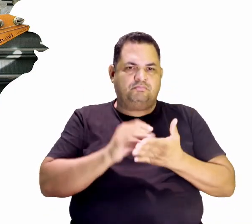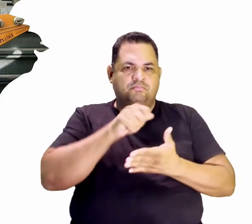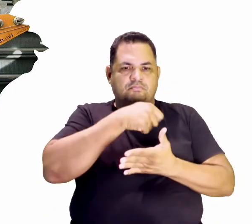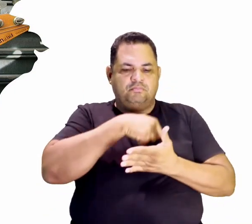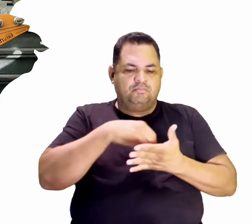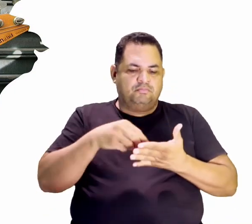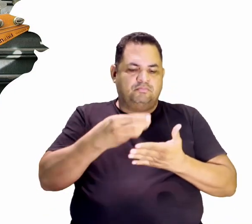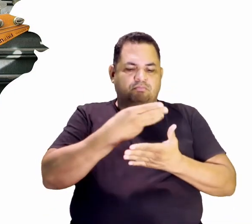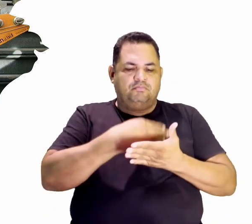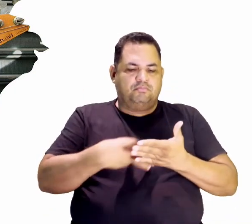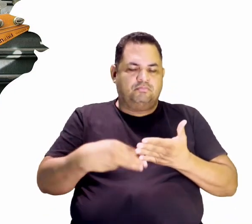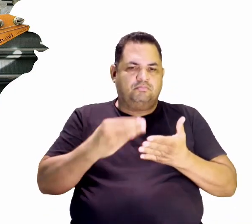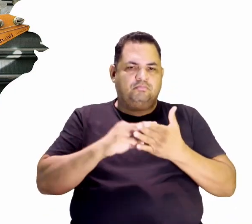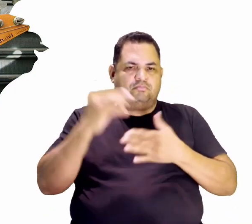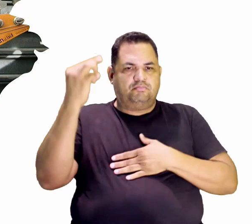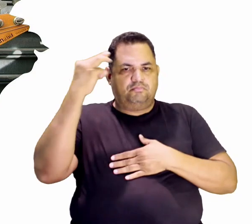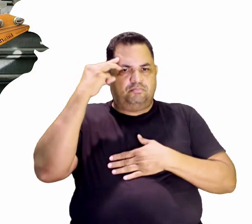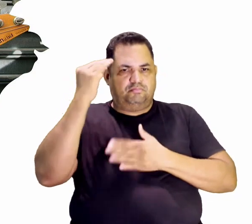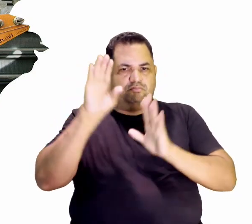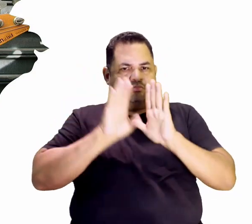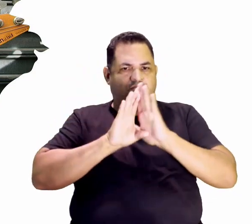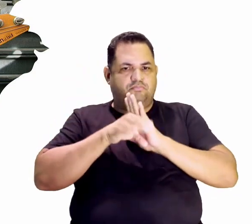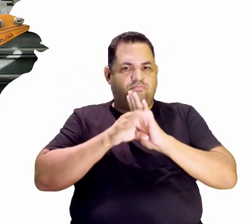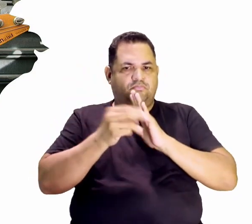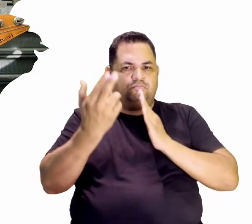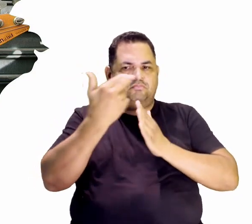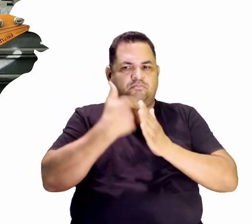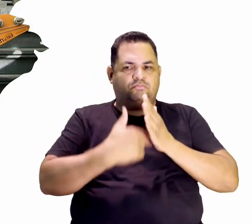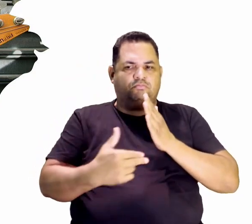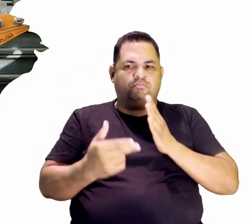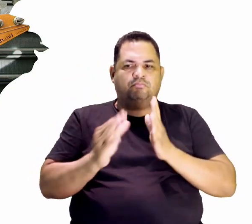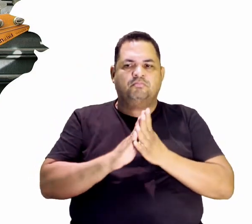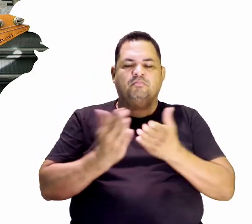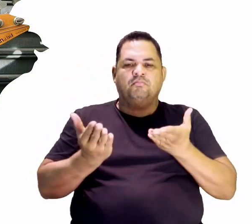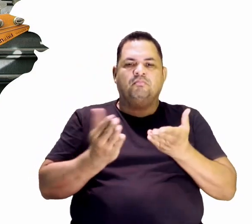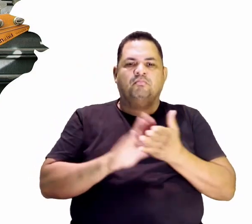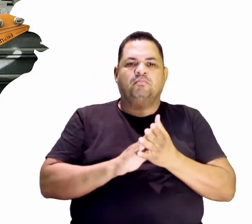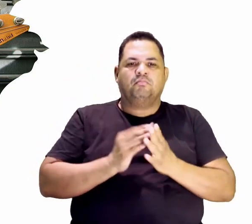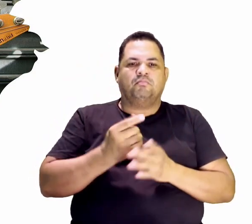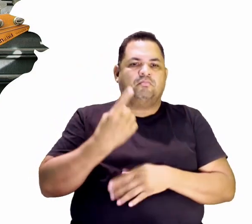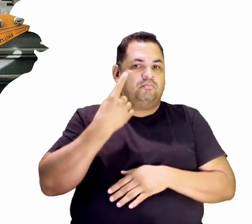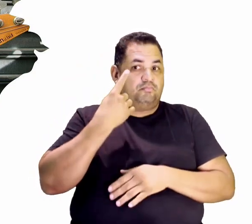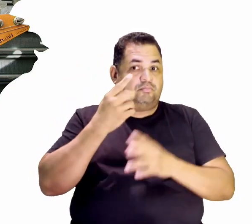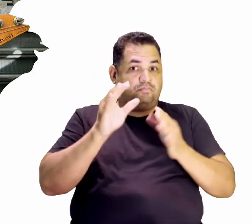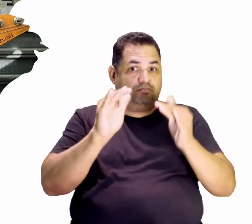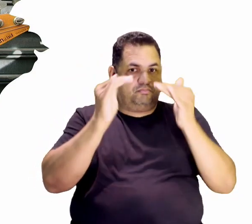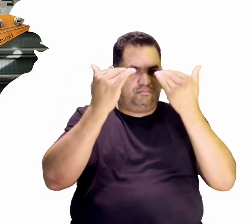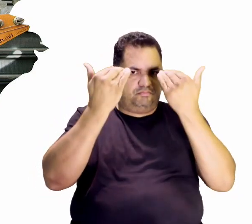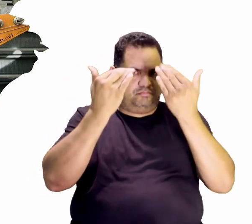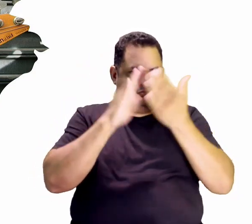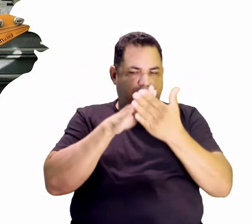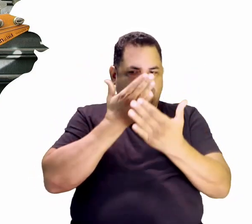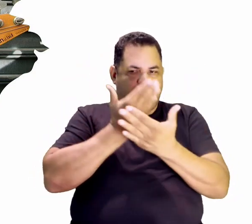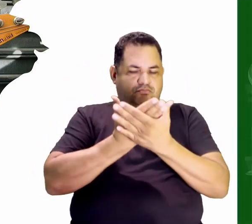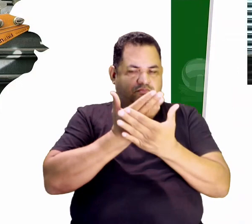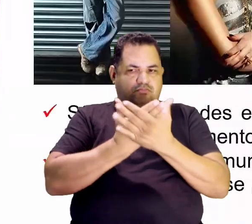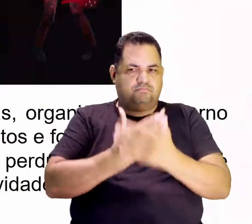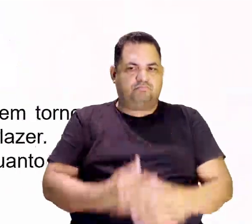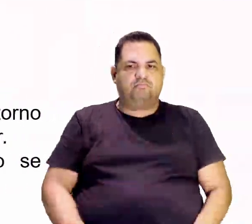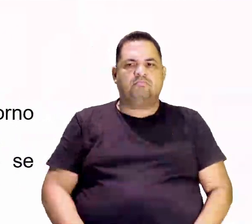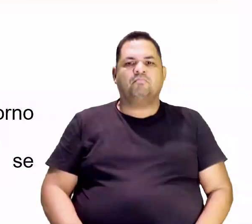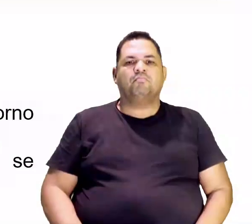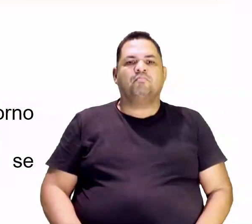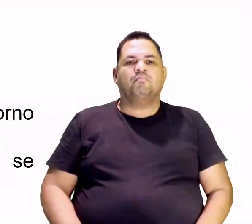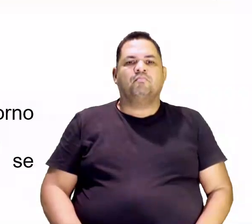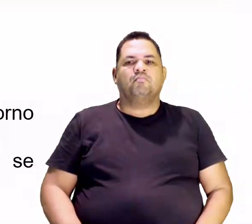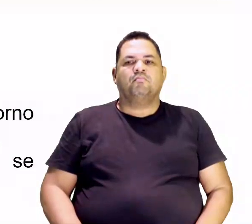mental, mapa conceitual, vai desenhando, mas com as orelhinhas bem atentas aqui nessa aula, hein, gente? Olha lá.